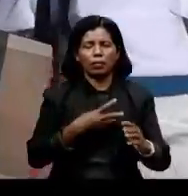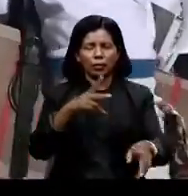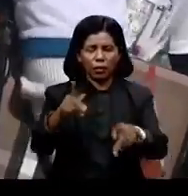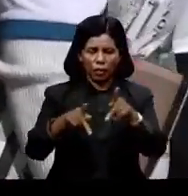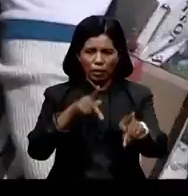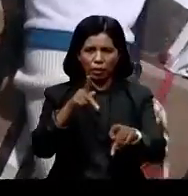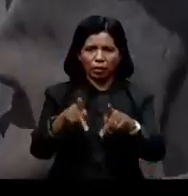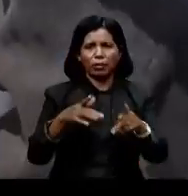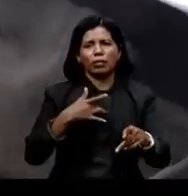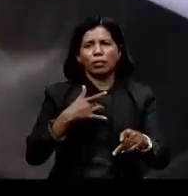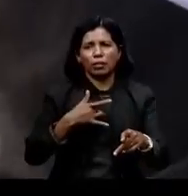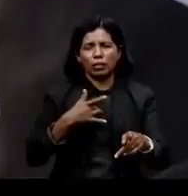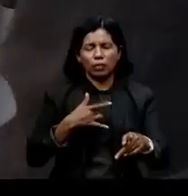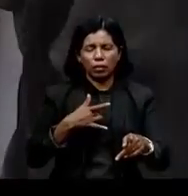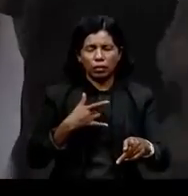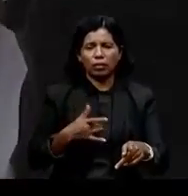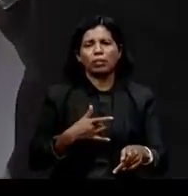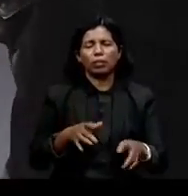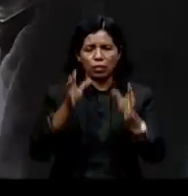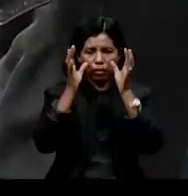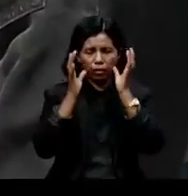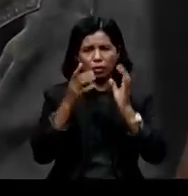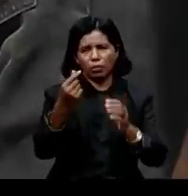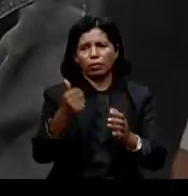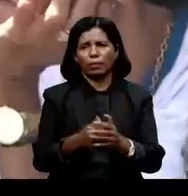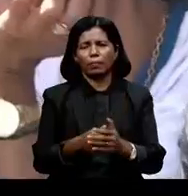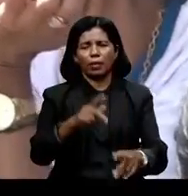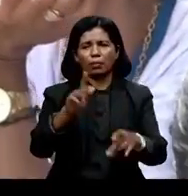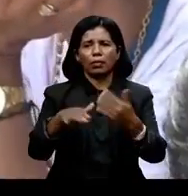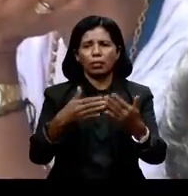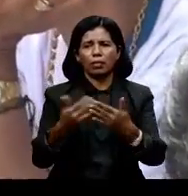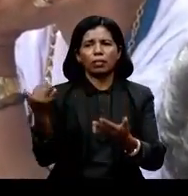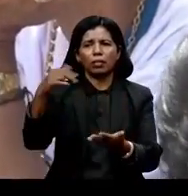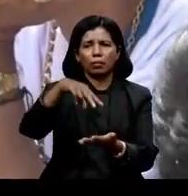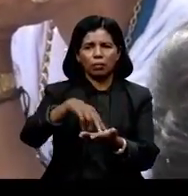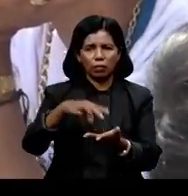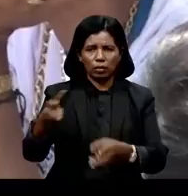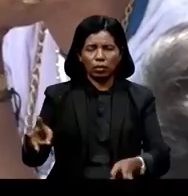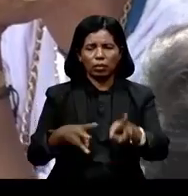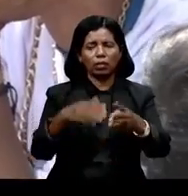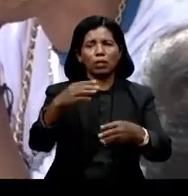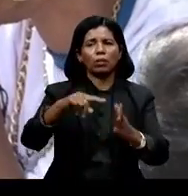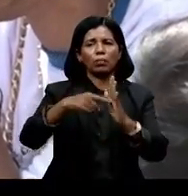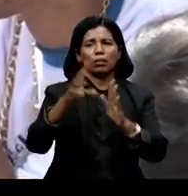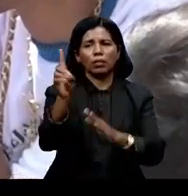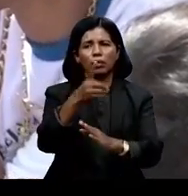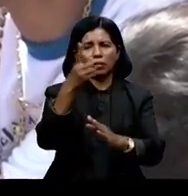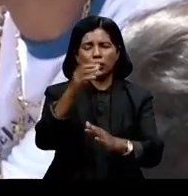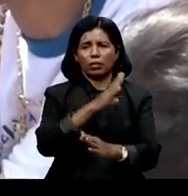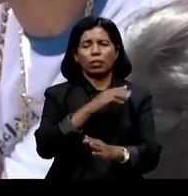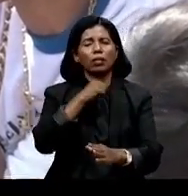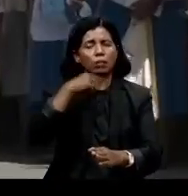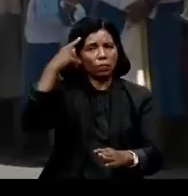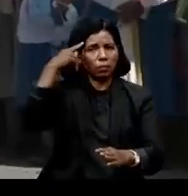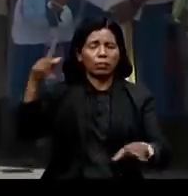glai senti sentimento e tuan. Peregrinu sira ne considera sira hambrik ona ye strada nining, hahuhu sida der sang ude hinga mu papa